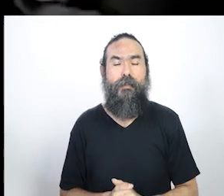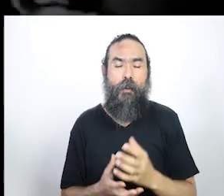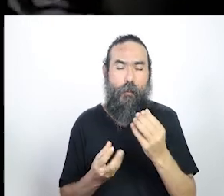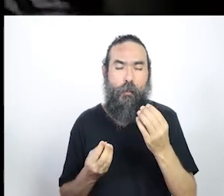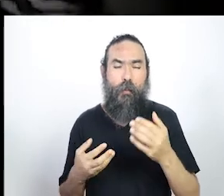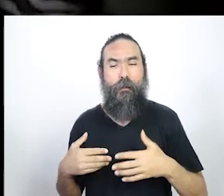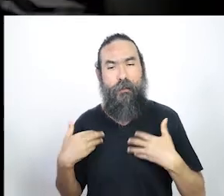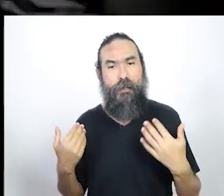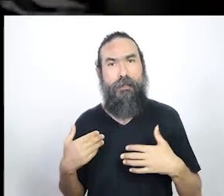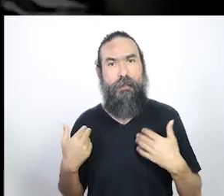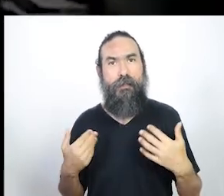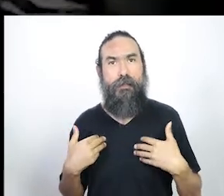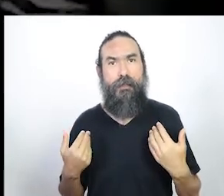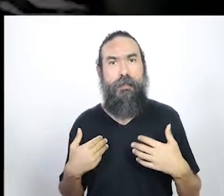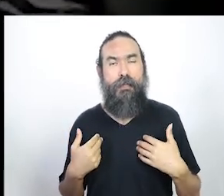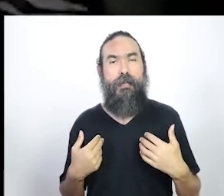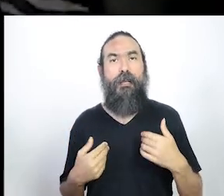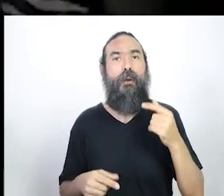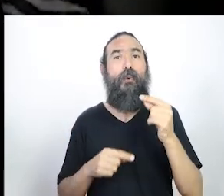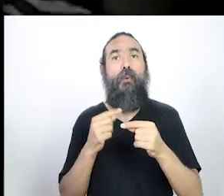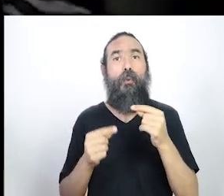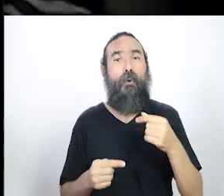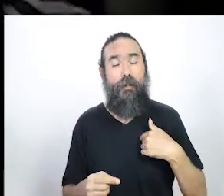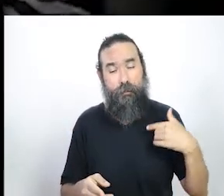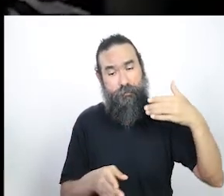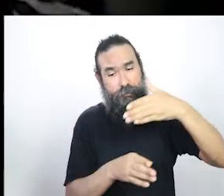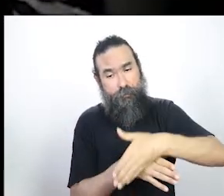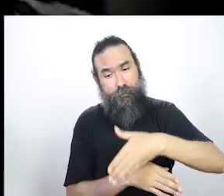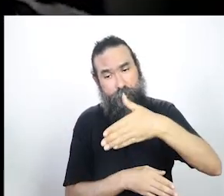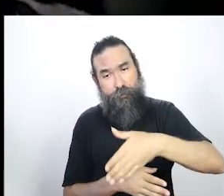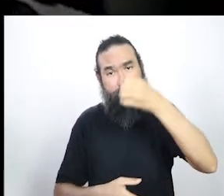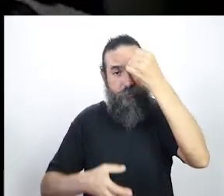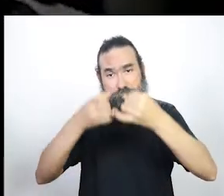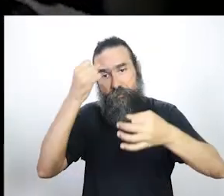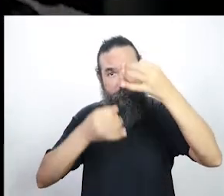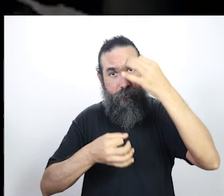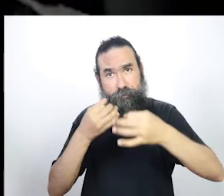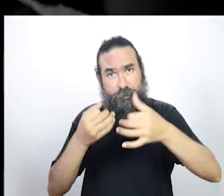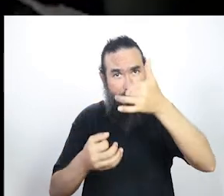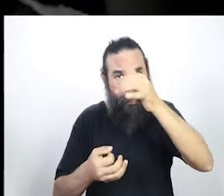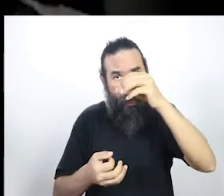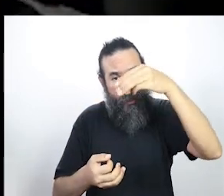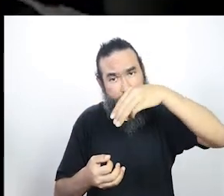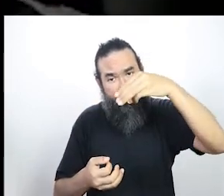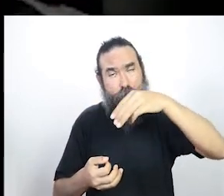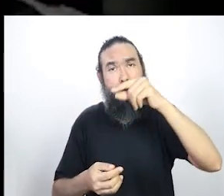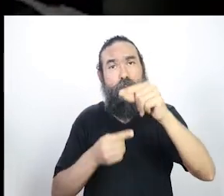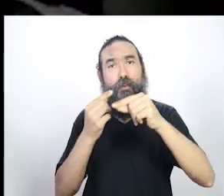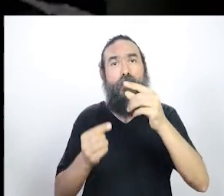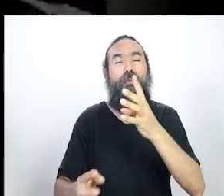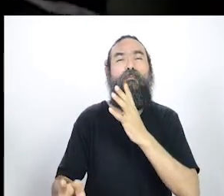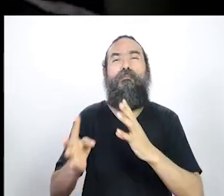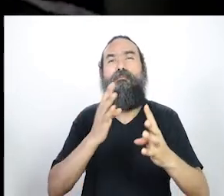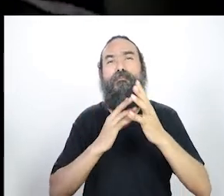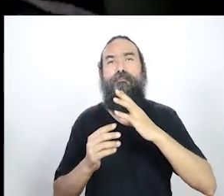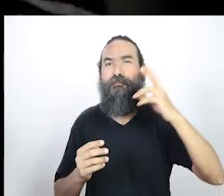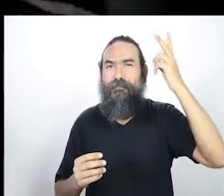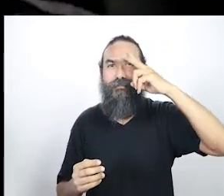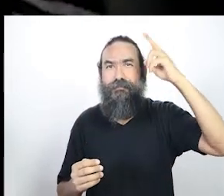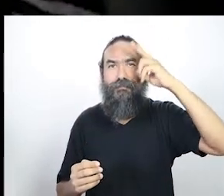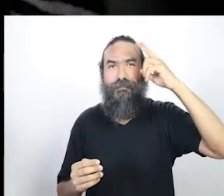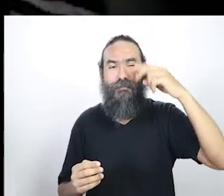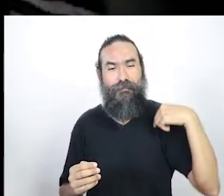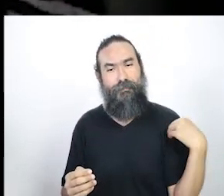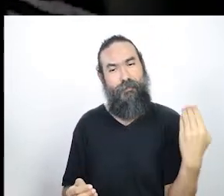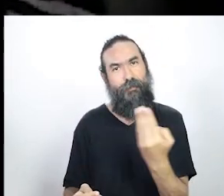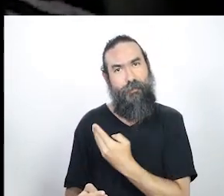fazer esse convite. Estou muito feliz pelo fato de estar trazendo um pouco também desses 10 minutos do